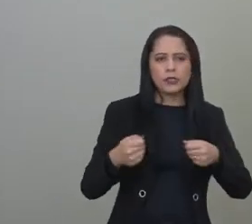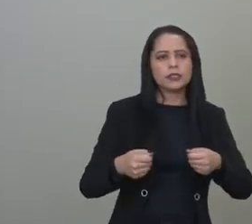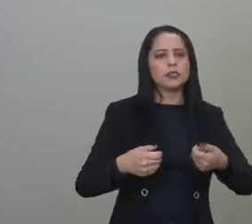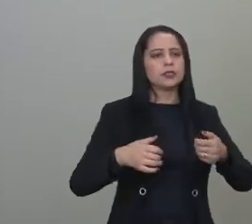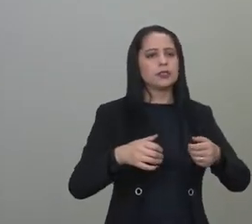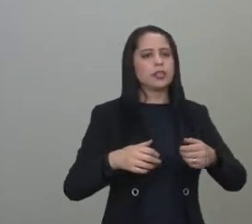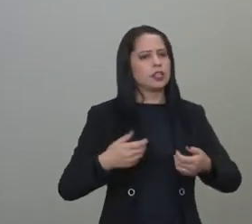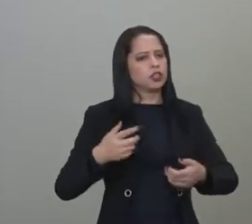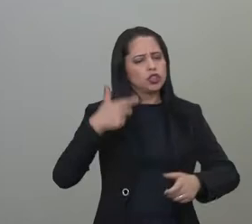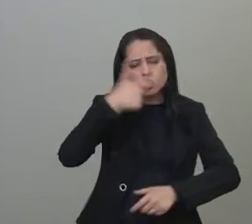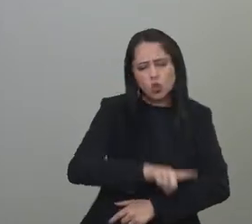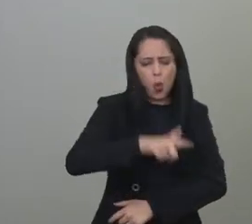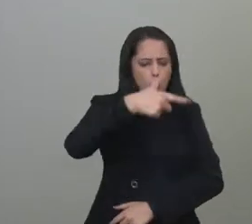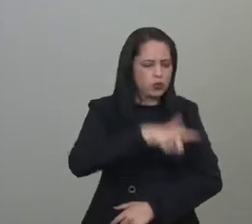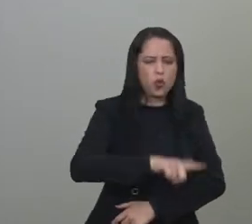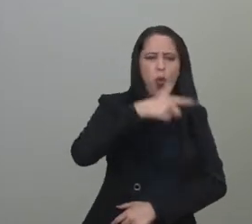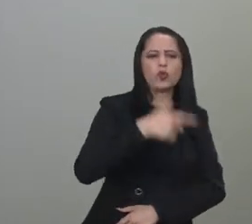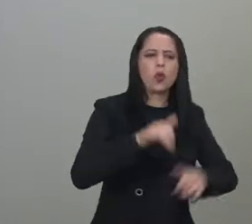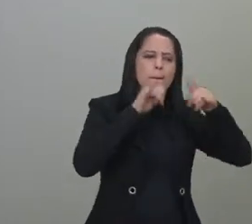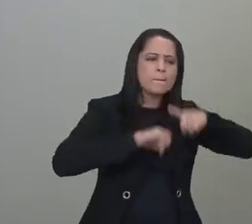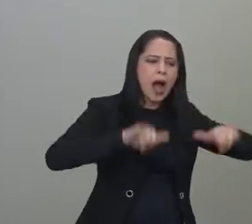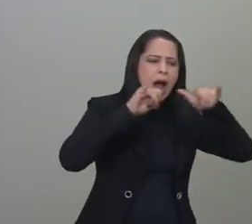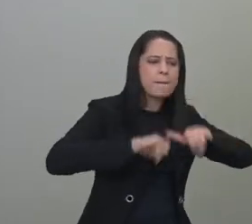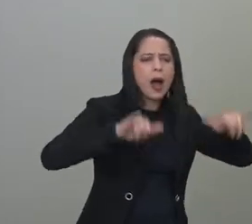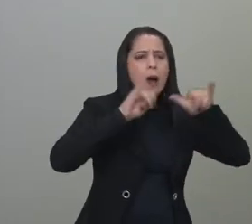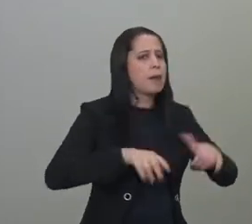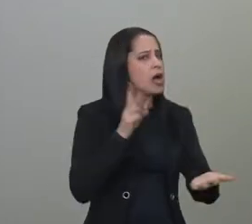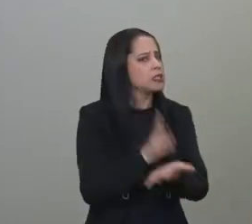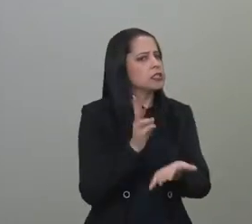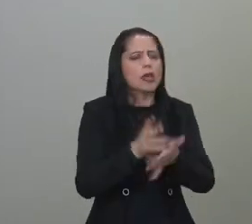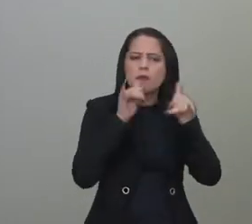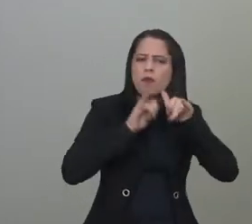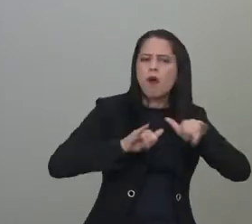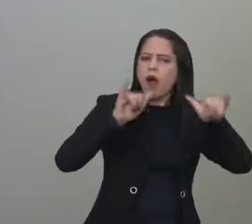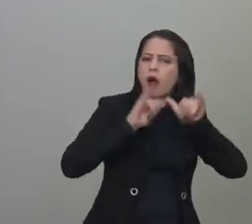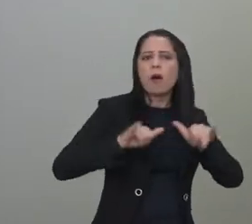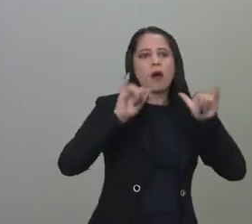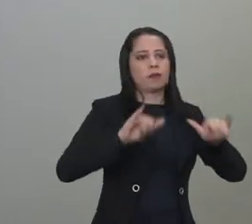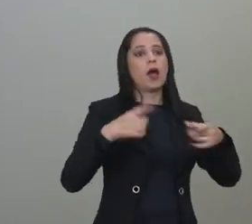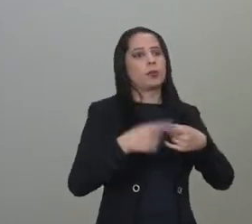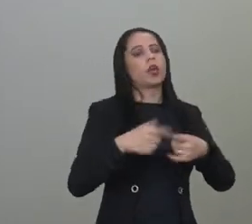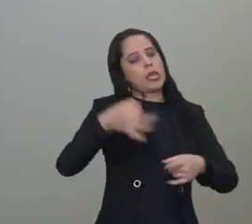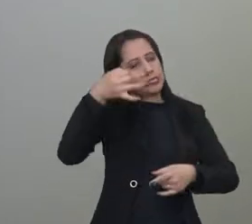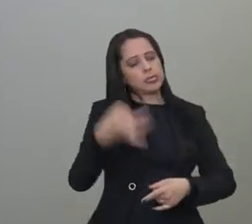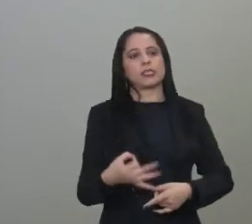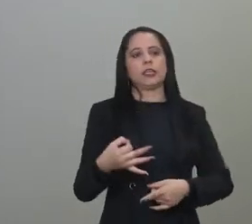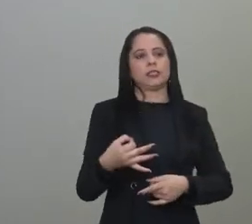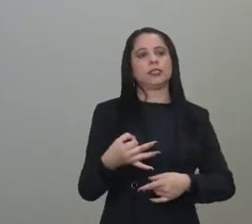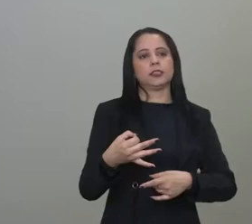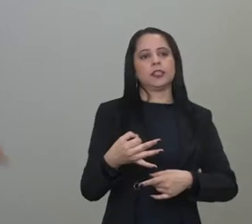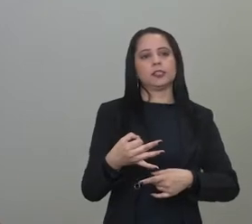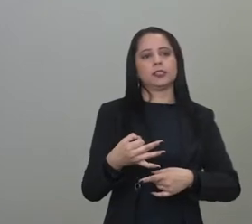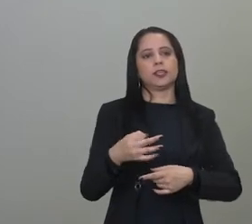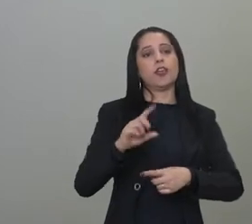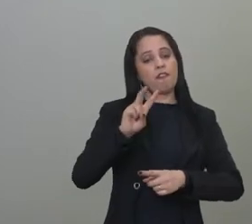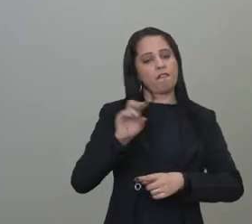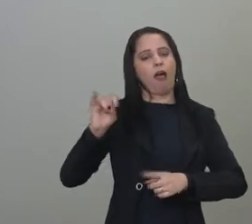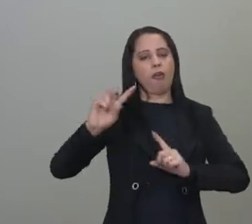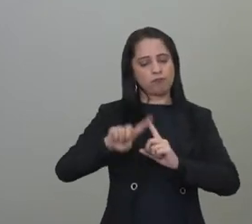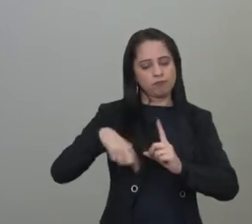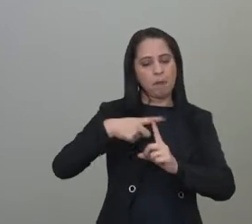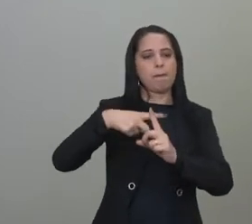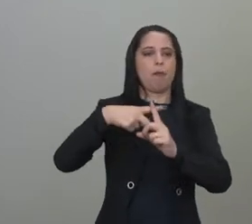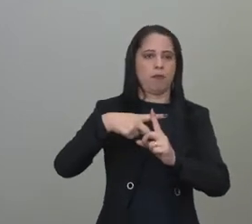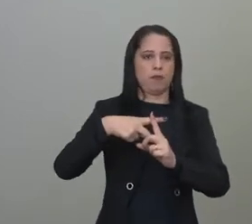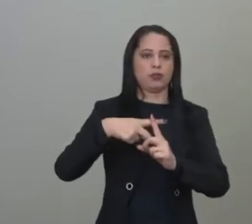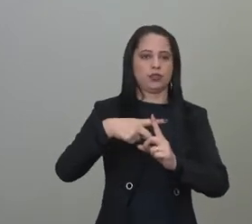disso a gente teria que fazer mais campanhas repetir e falar o quanto mais nem falar porque isso com